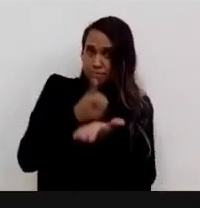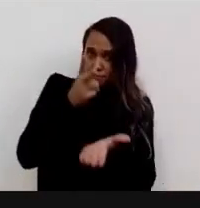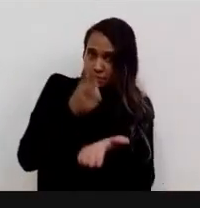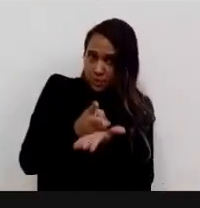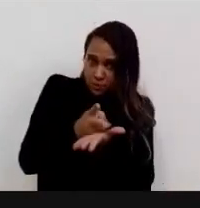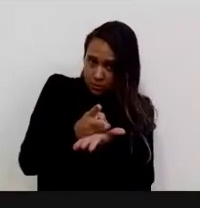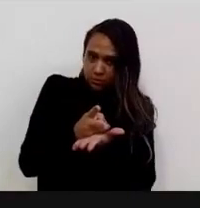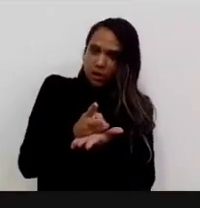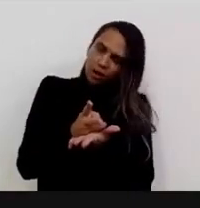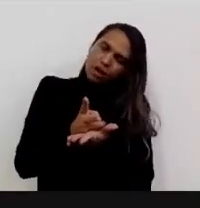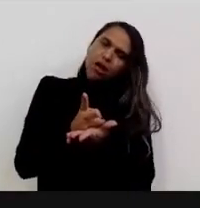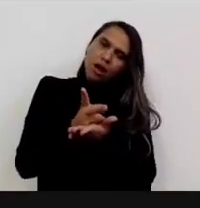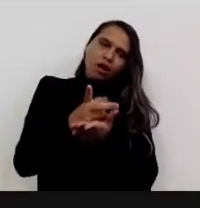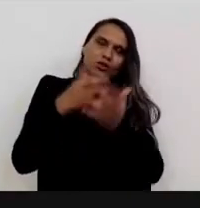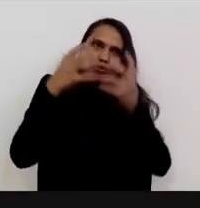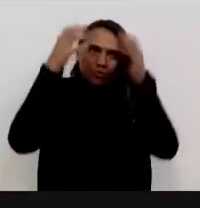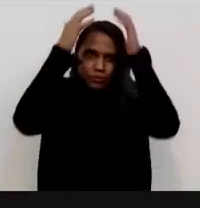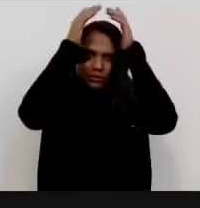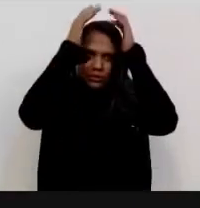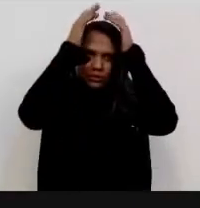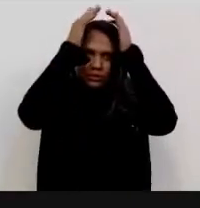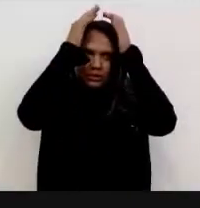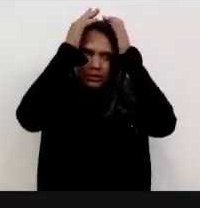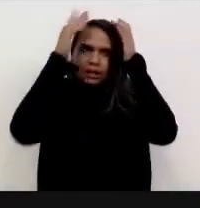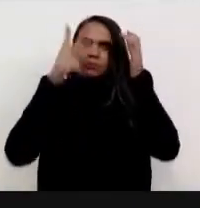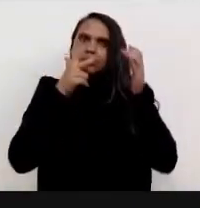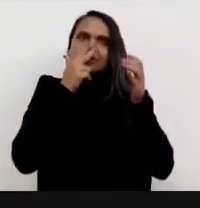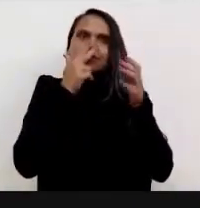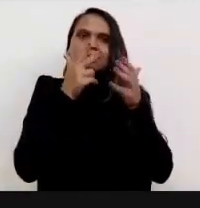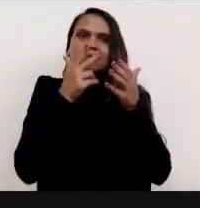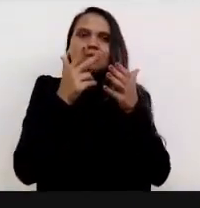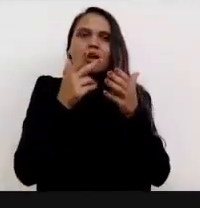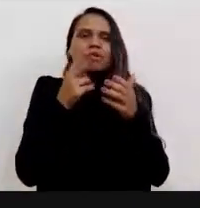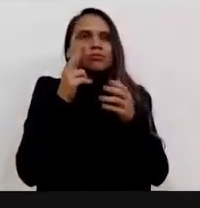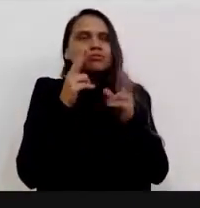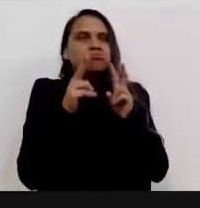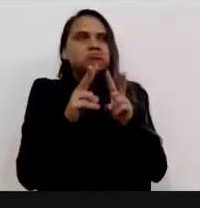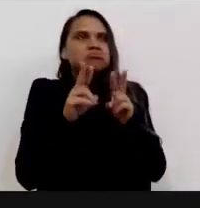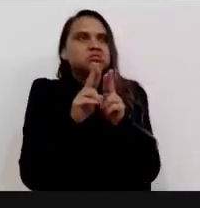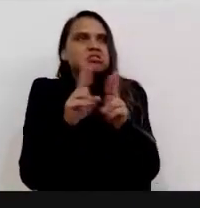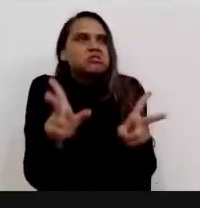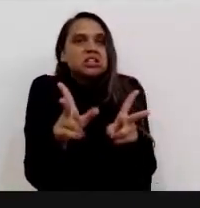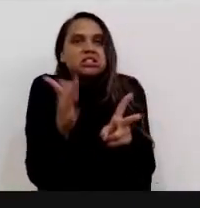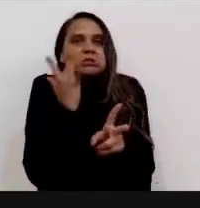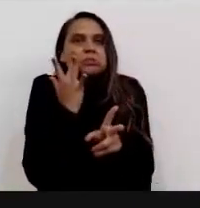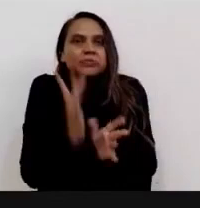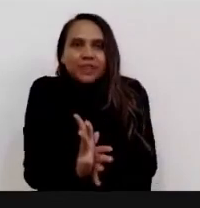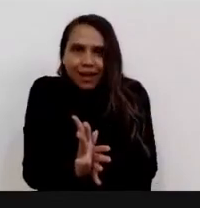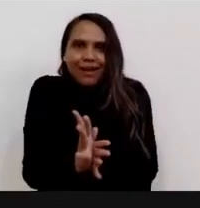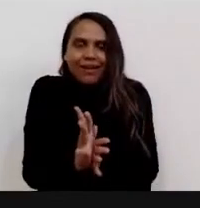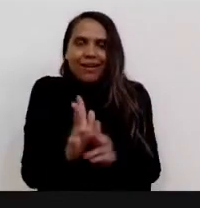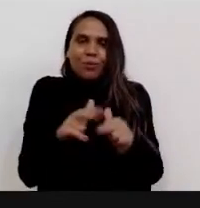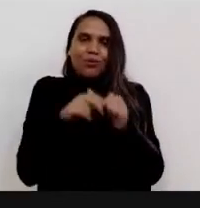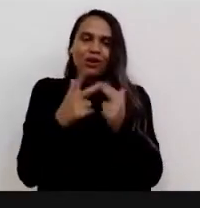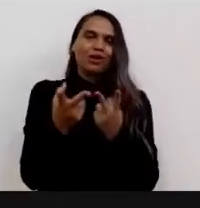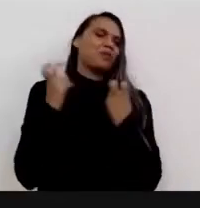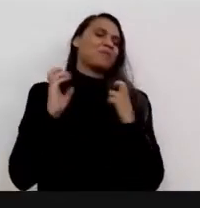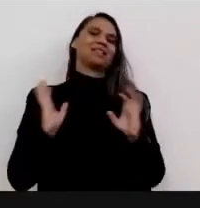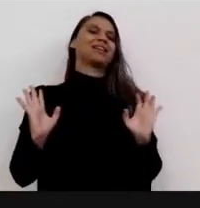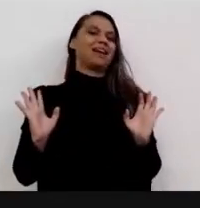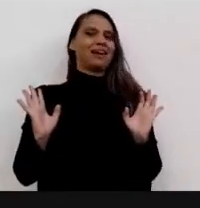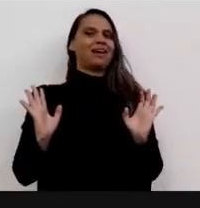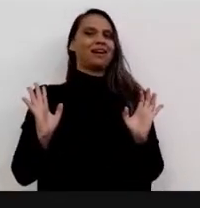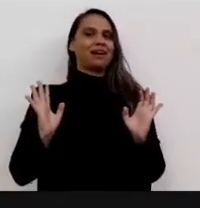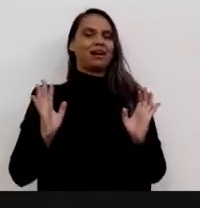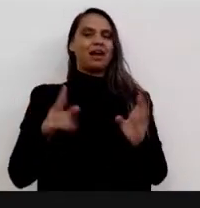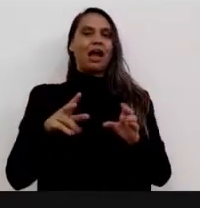cérebro, não há distinção entre o que eu estou pensando e o que eu estou de fato realizando. E esse exercício da visualização, então, me